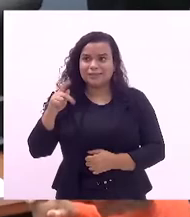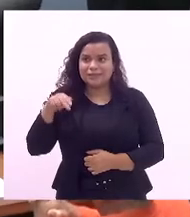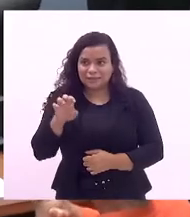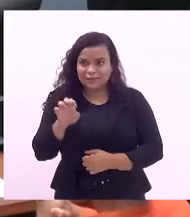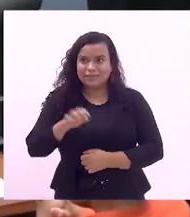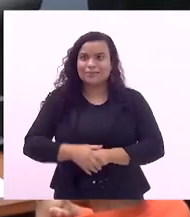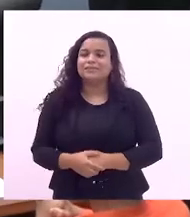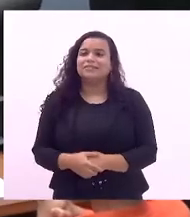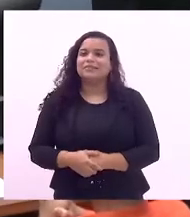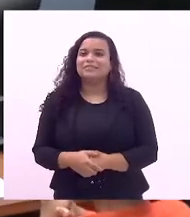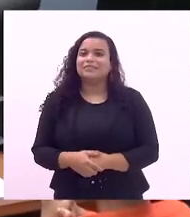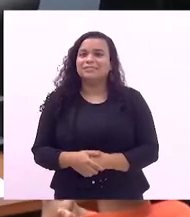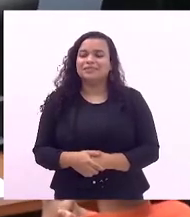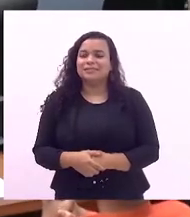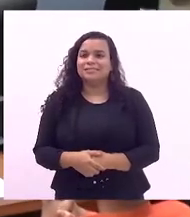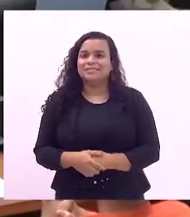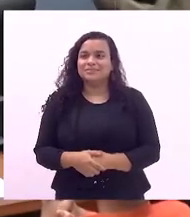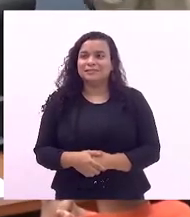Jacob